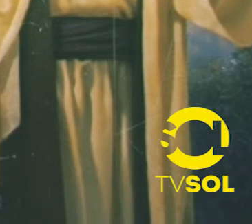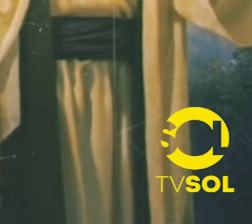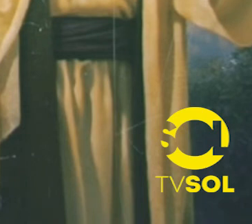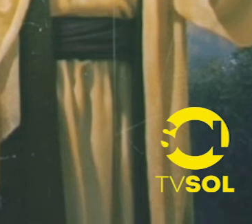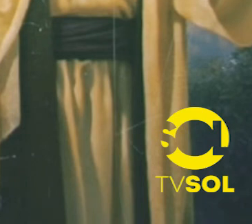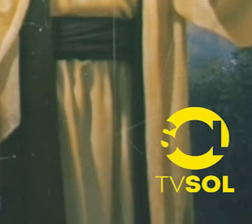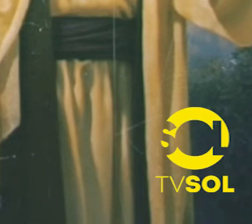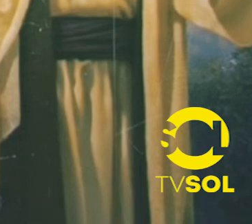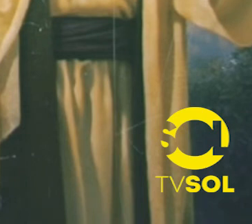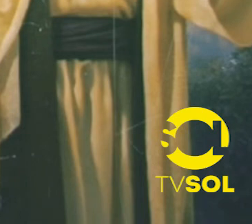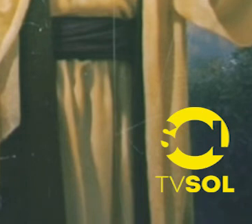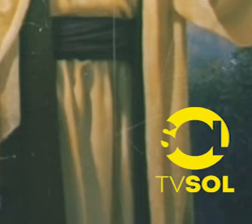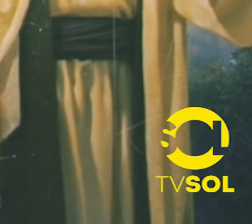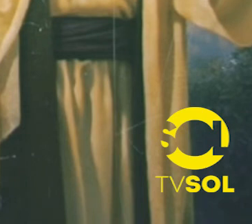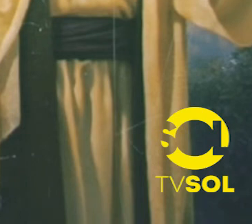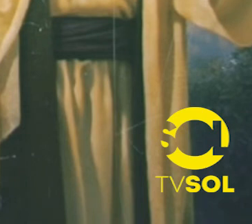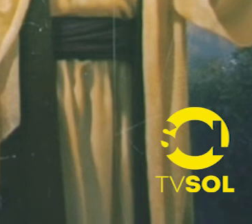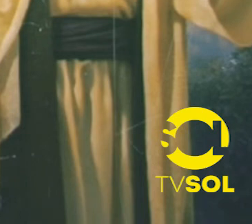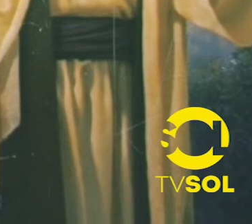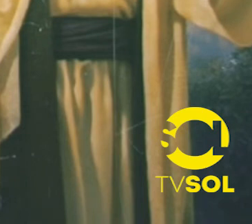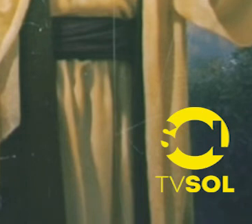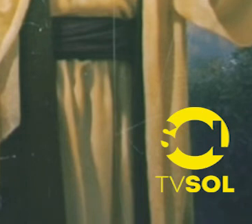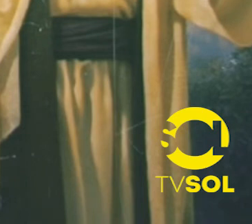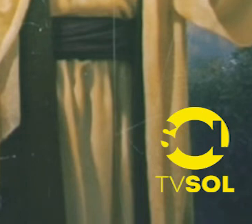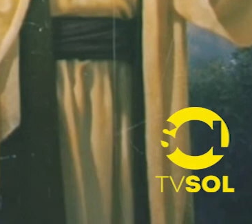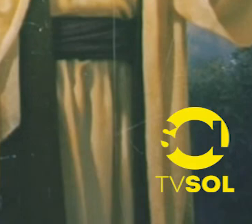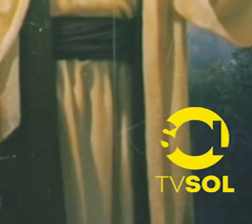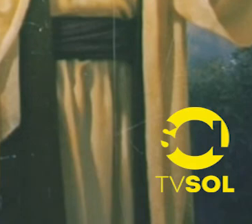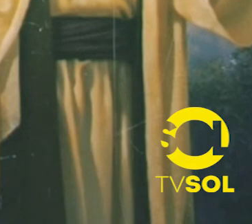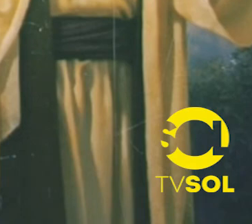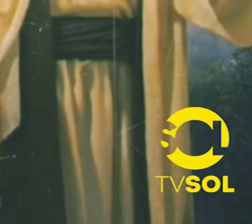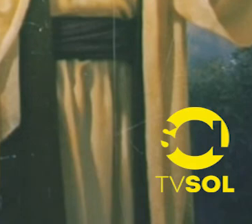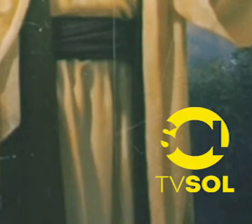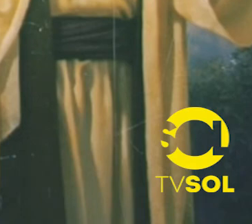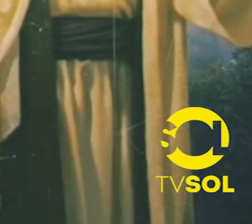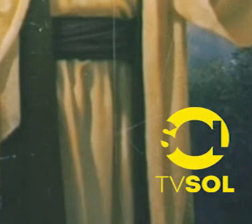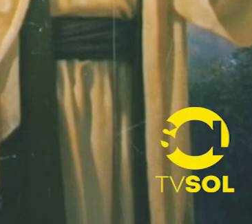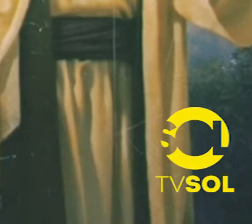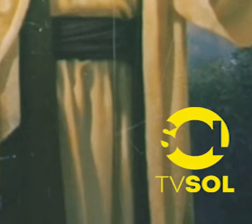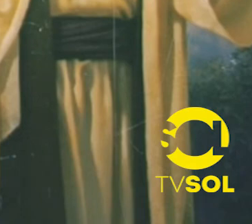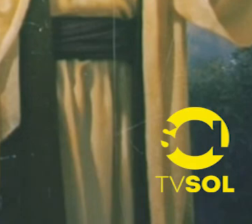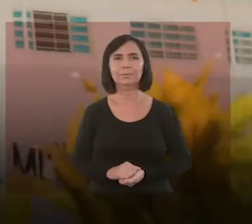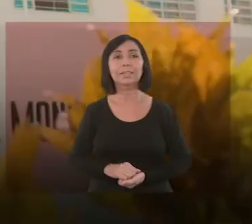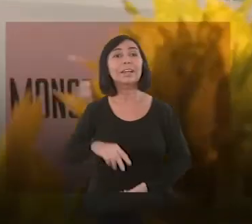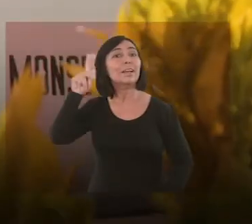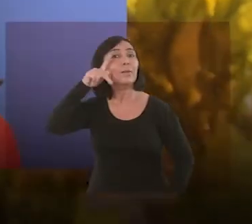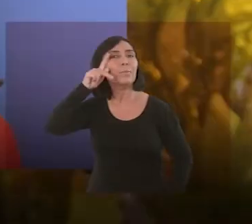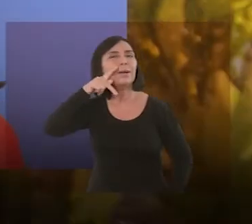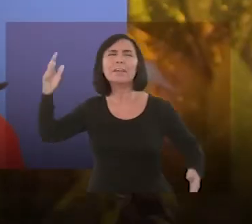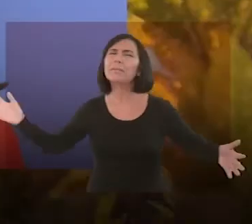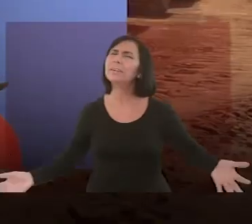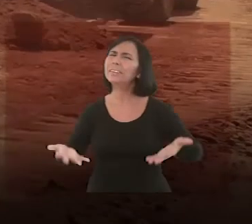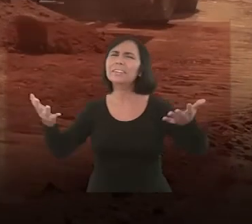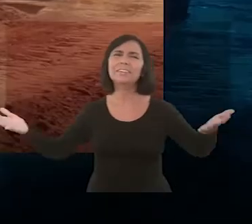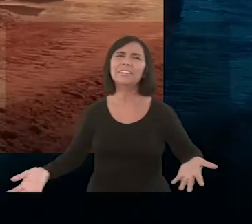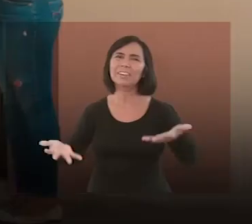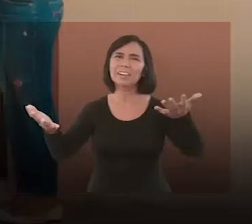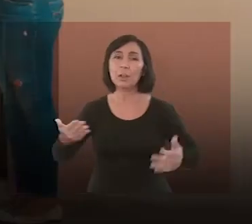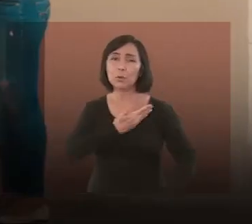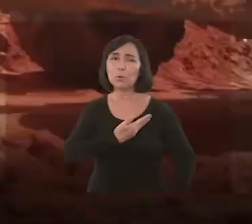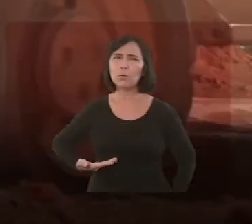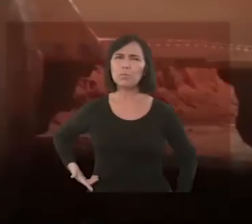vivido em cada um de nós se dissemos sim como Maria Deus abençoe a todos aqueles que